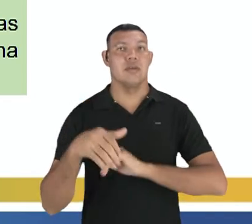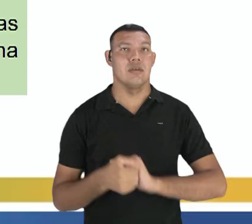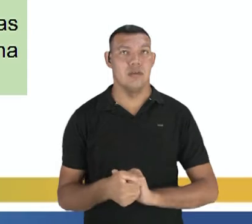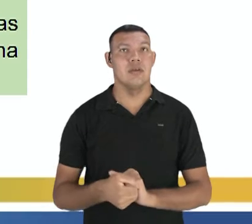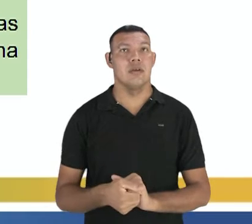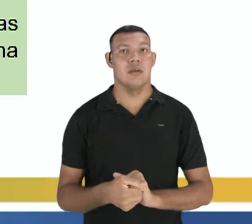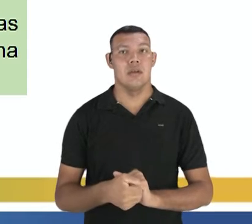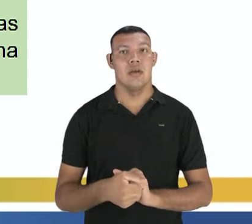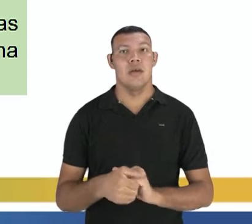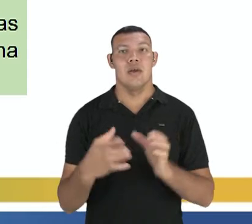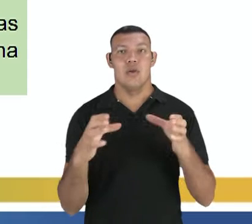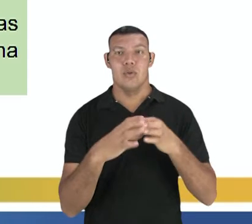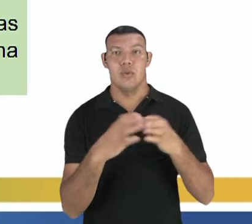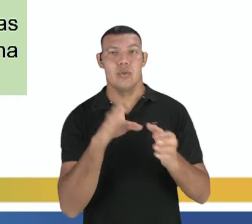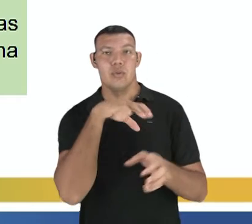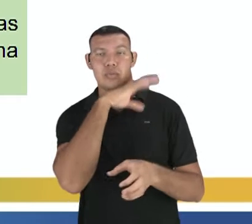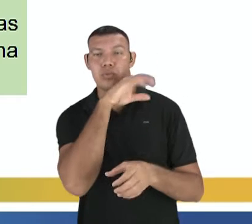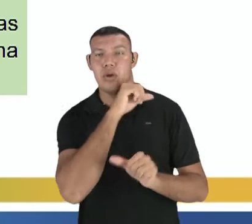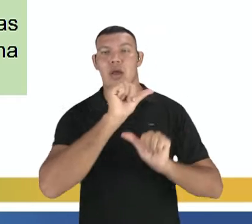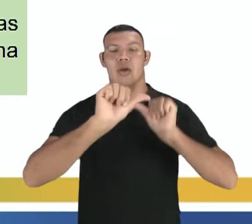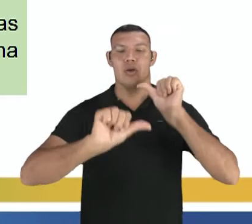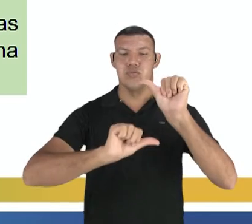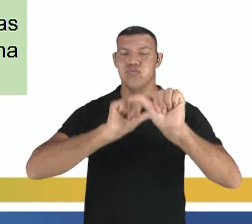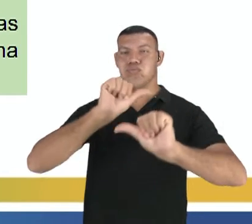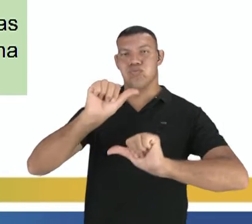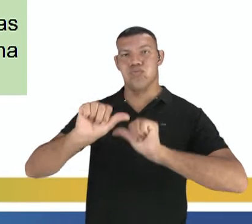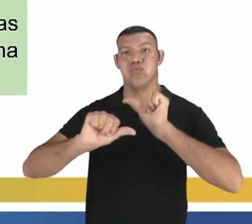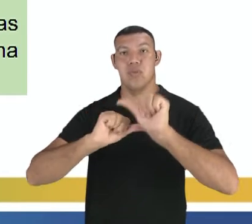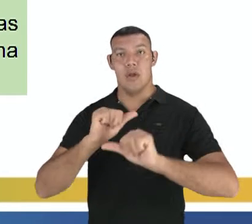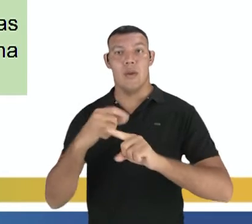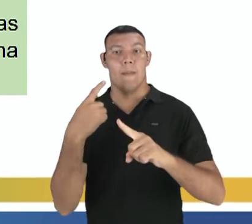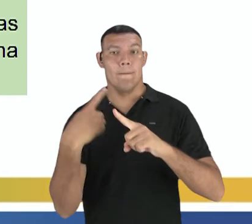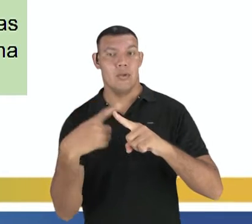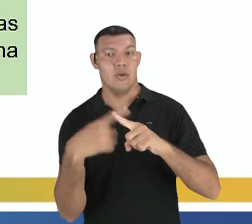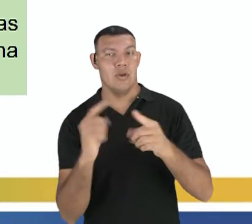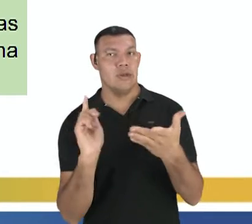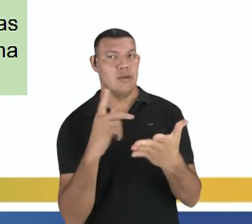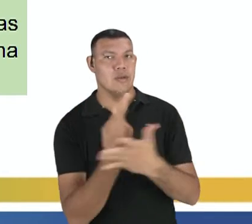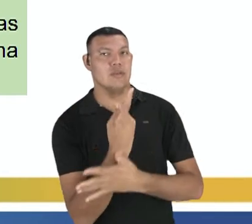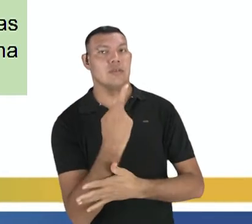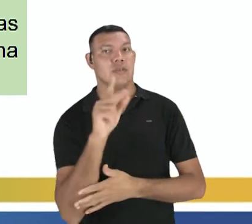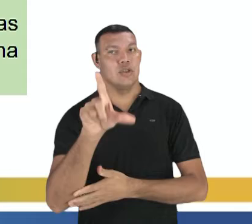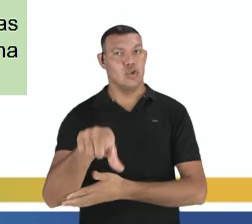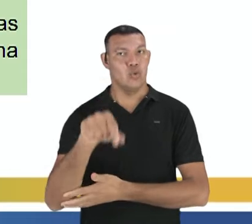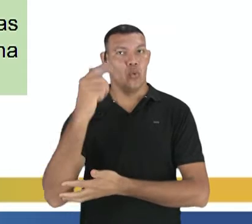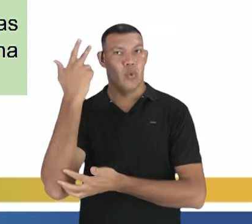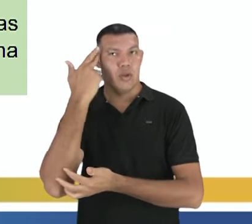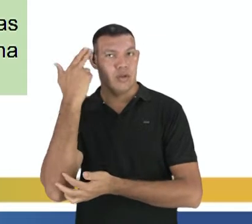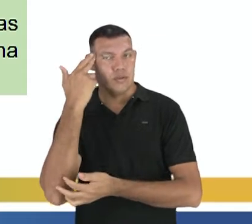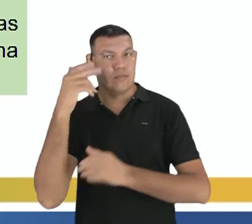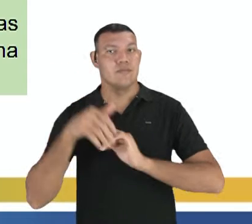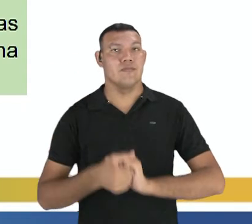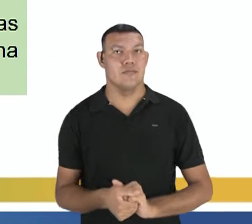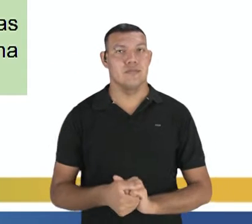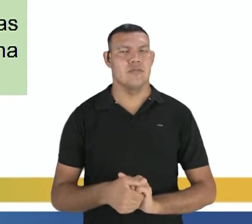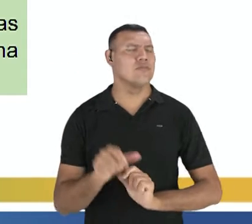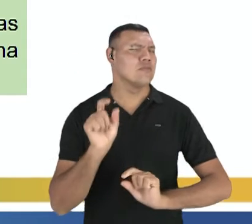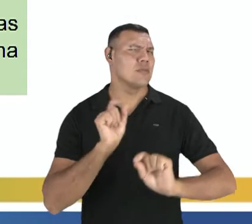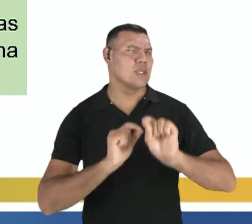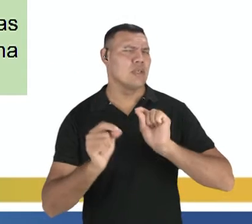se mudam ao longo do tempo devido à seleção natural. Ou seja, na seleção